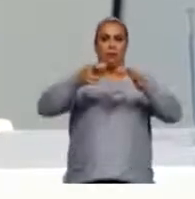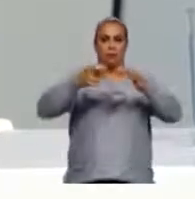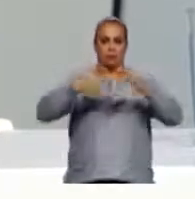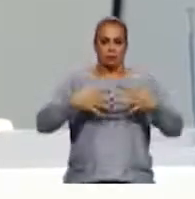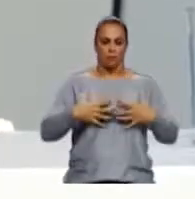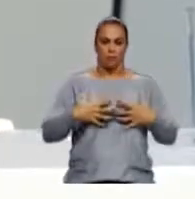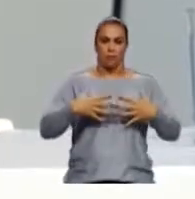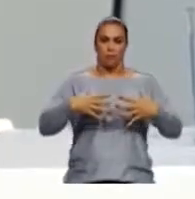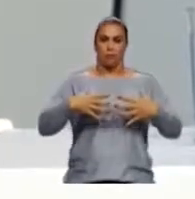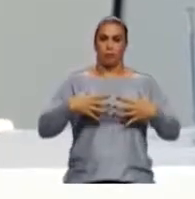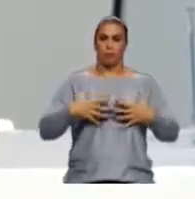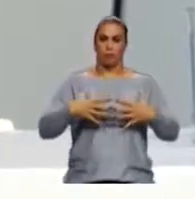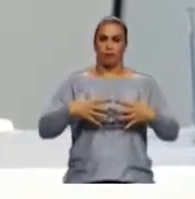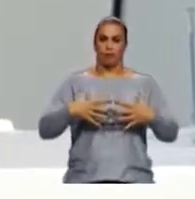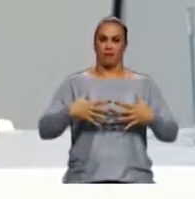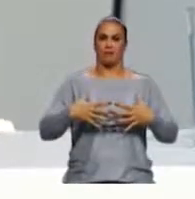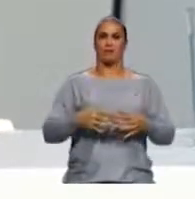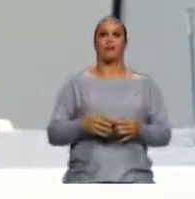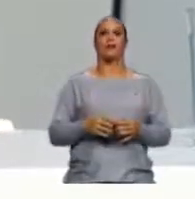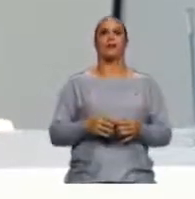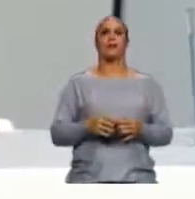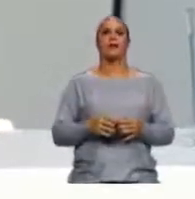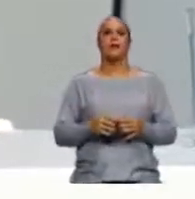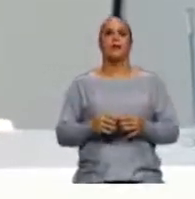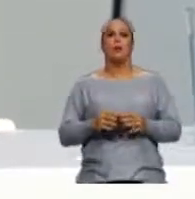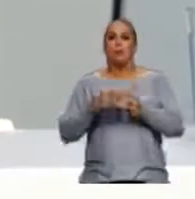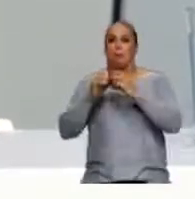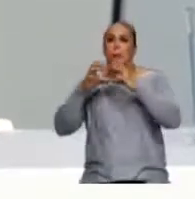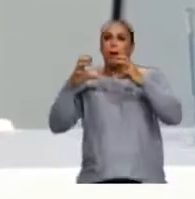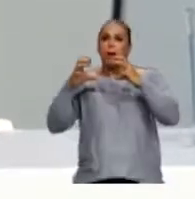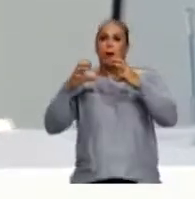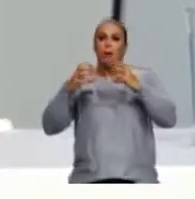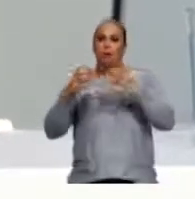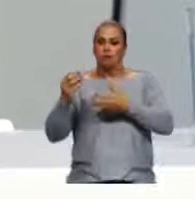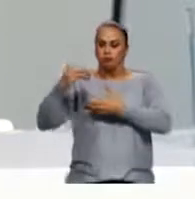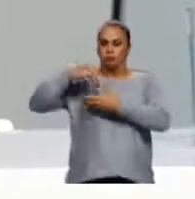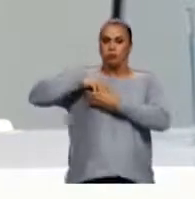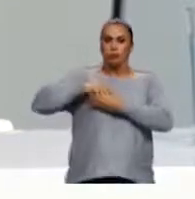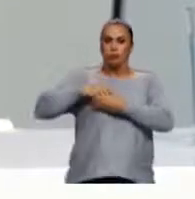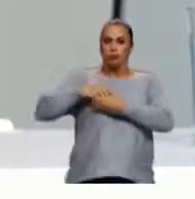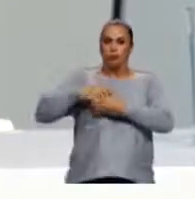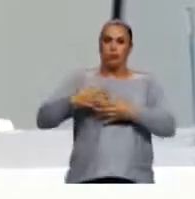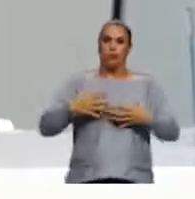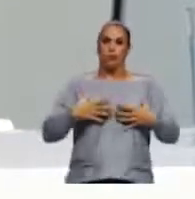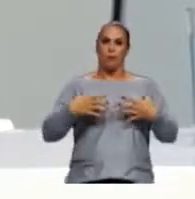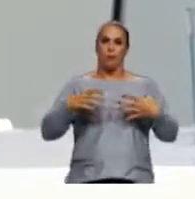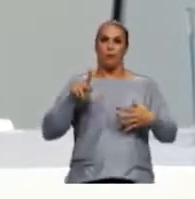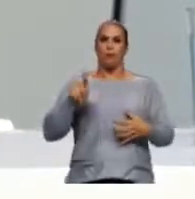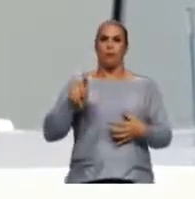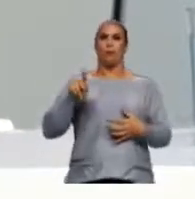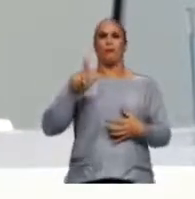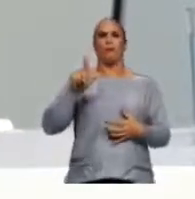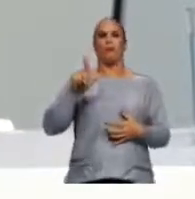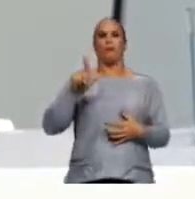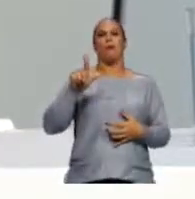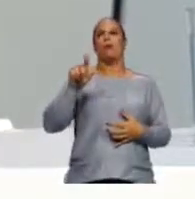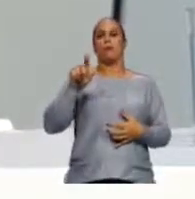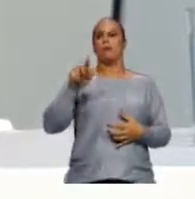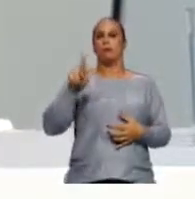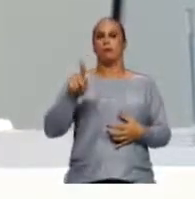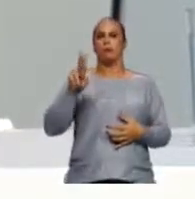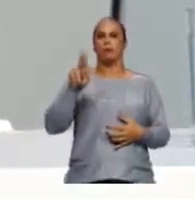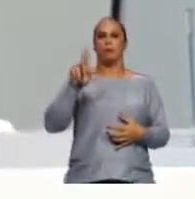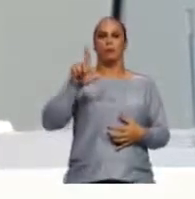bronquíolos. E os dois bisnaguinhos equivalem aos pulmões. Então, vamos soprar para ver como é que vai ficar o